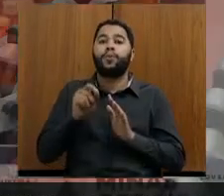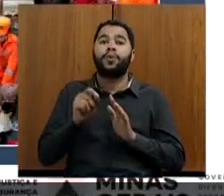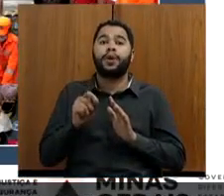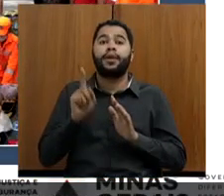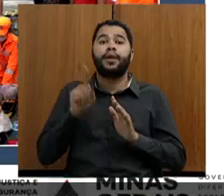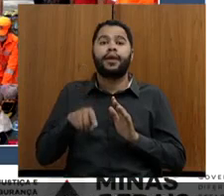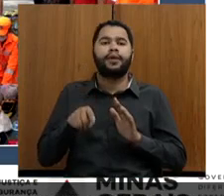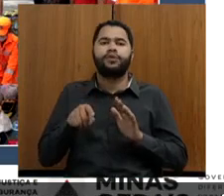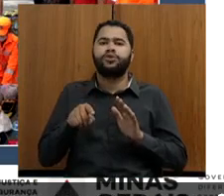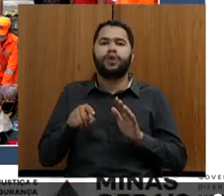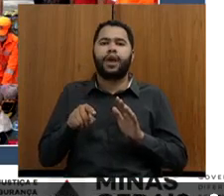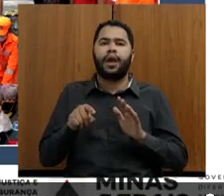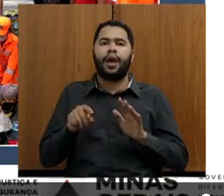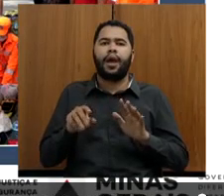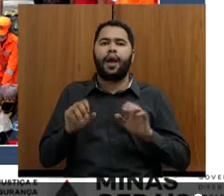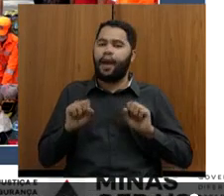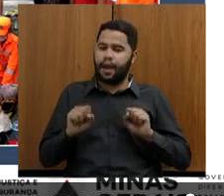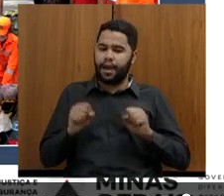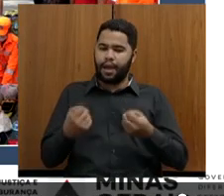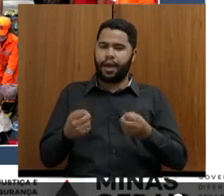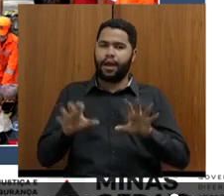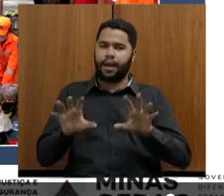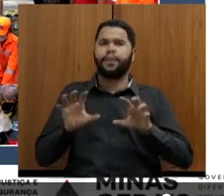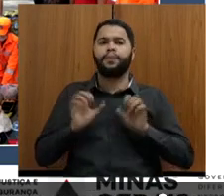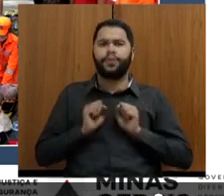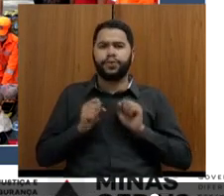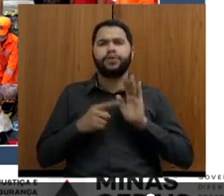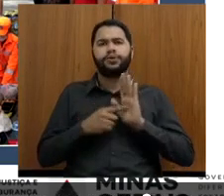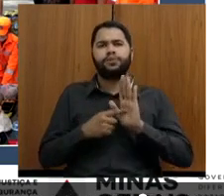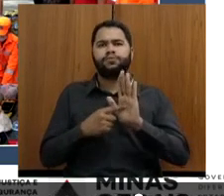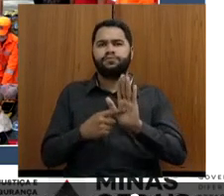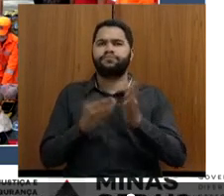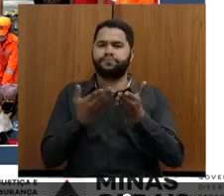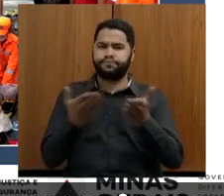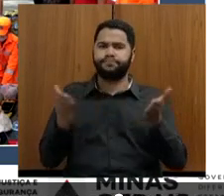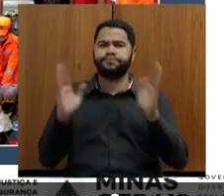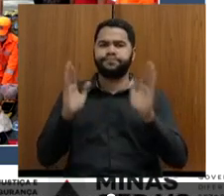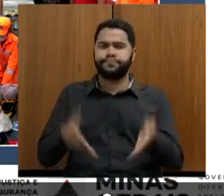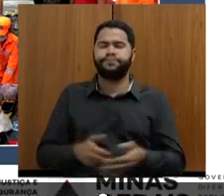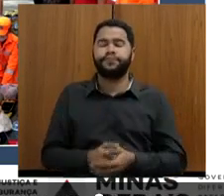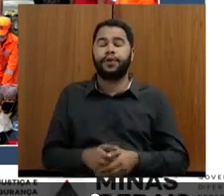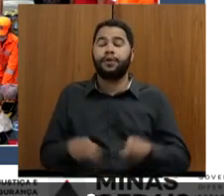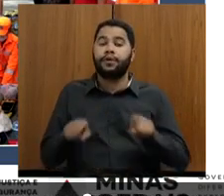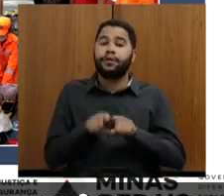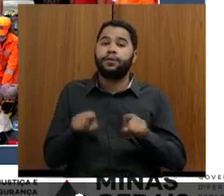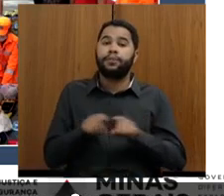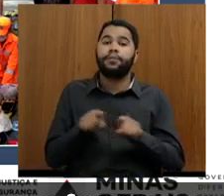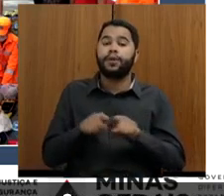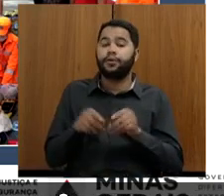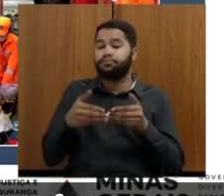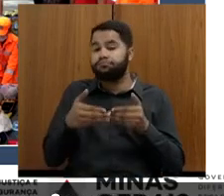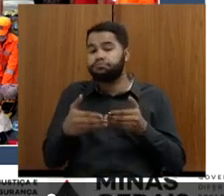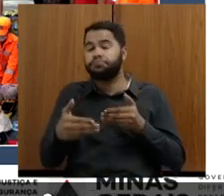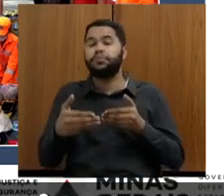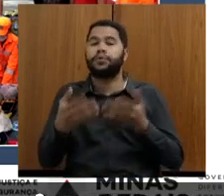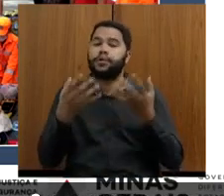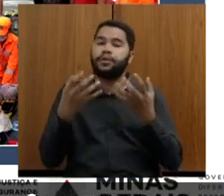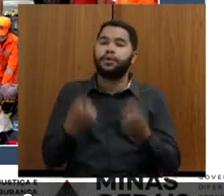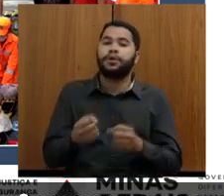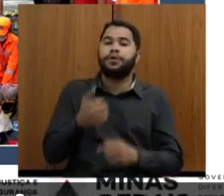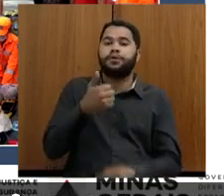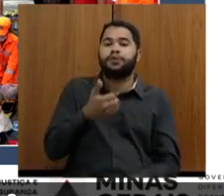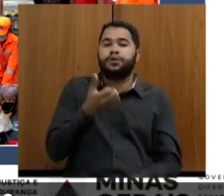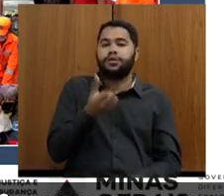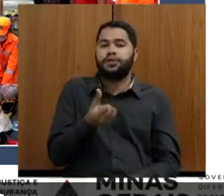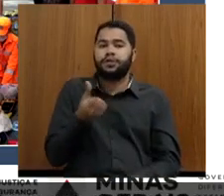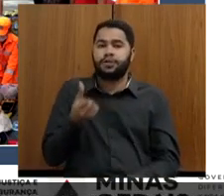a vacinação de todos os nossos bombeiros como nós já apresentamos Aqui nós temos aí a previsão de admissão de